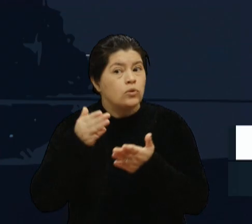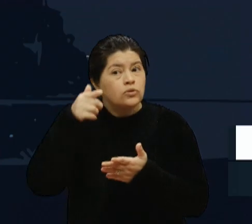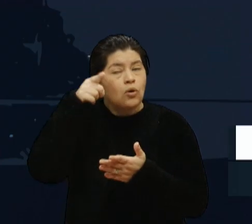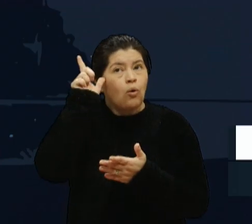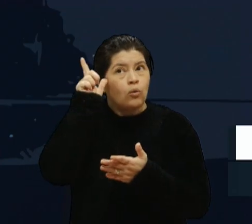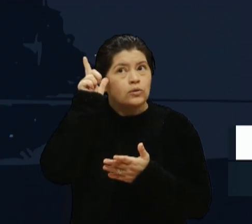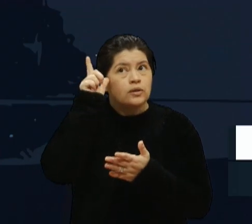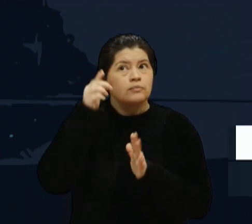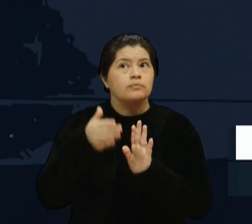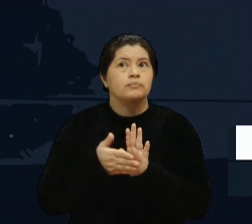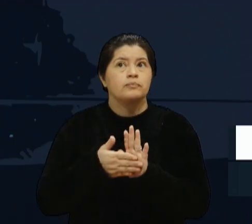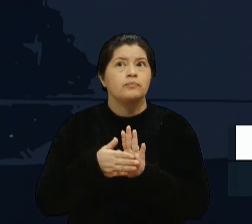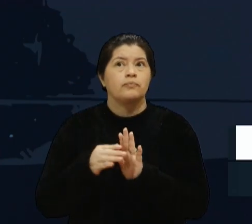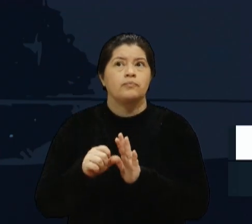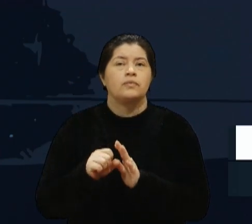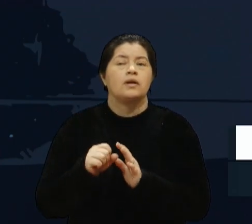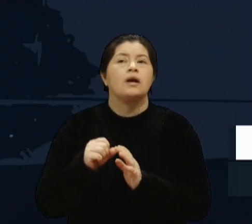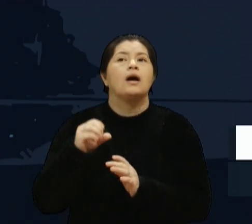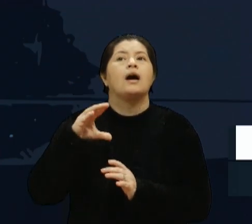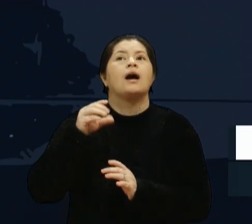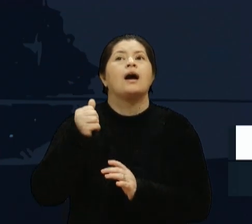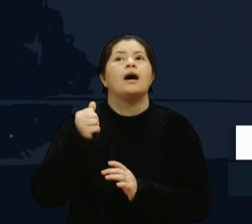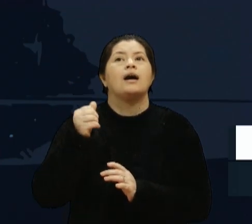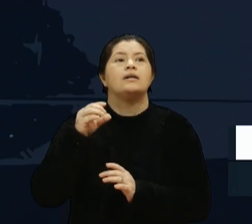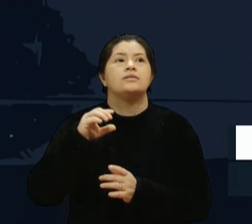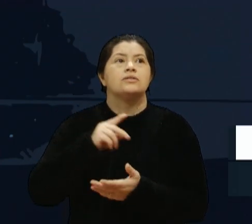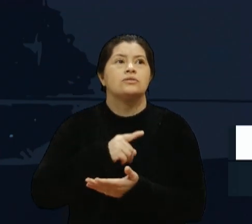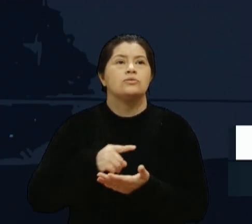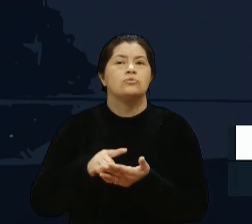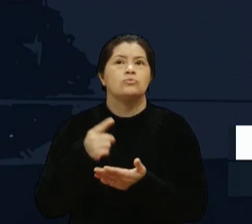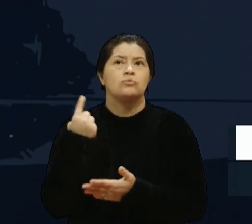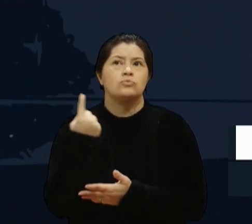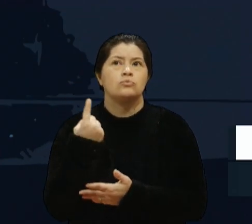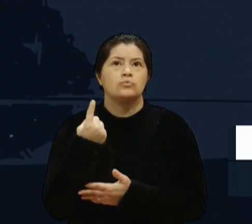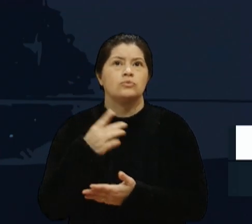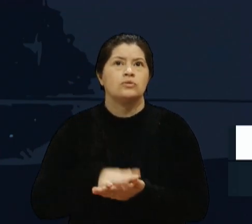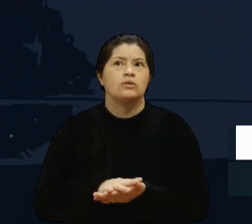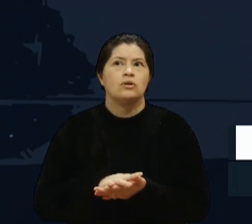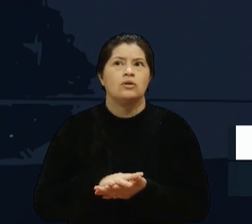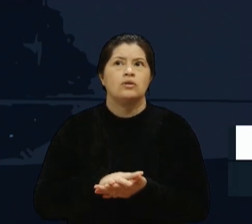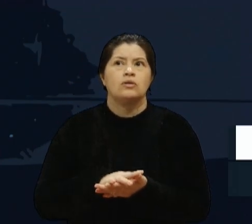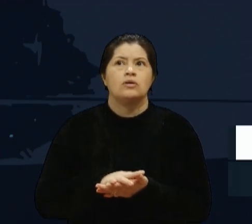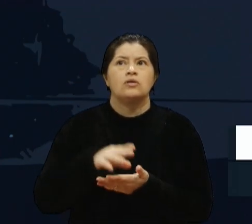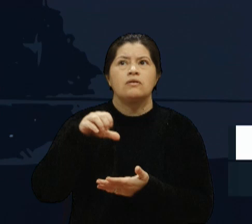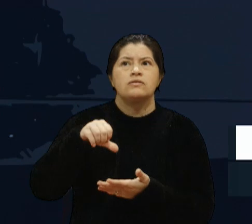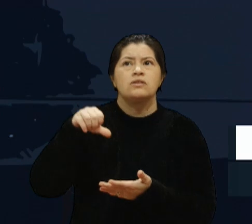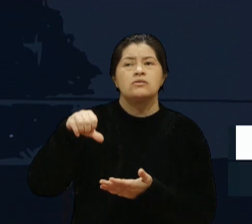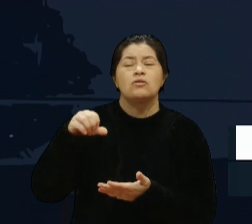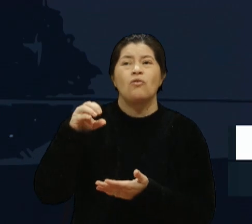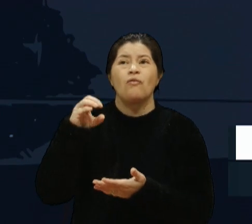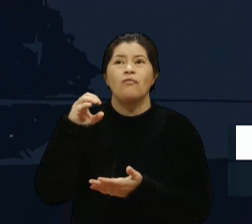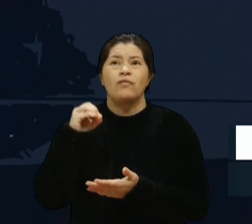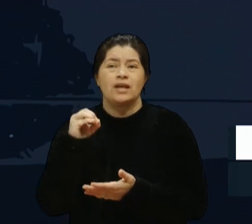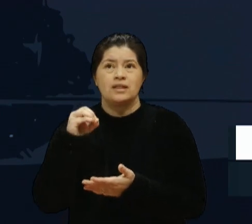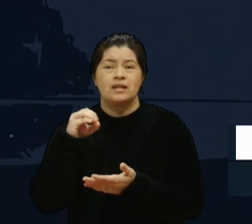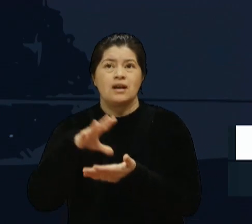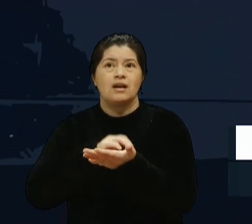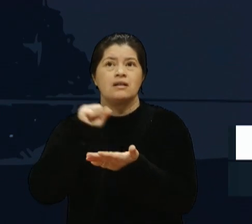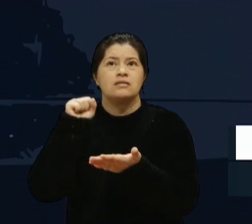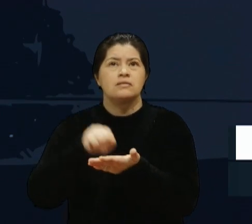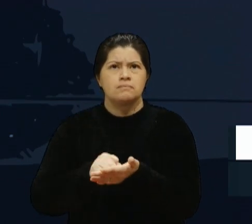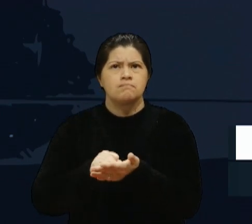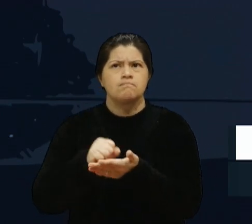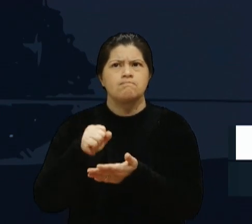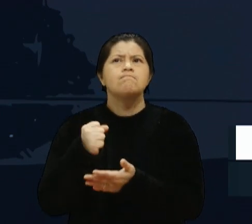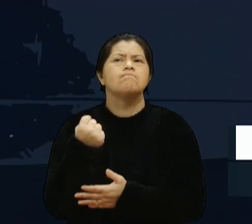esse dado, pelo cadastro único, nós temos 990 moradores de rua cadastrados no nosso